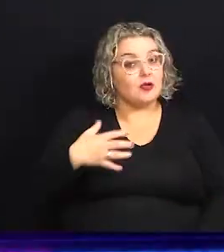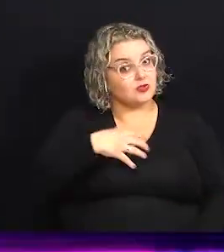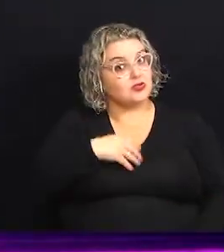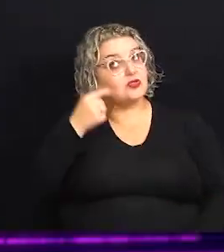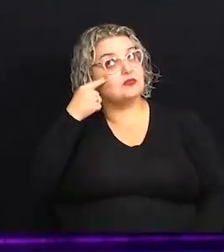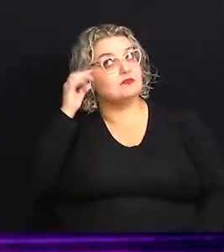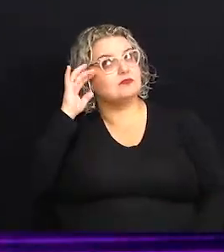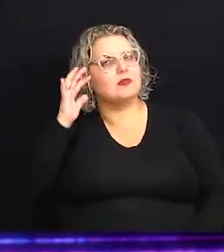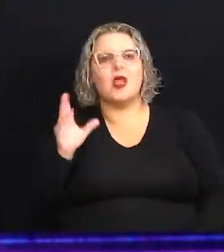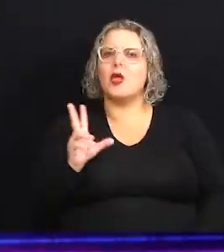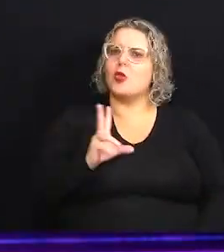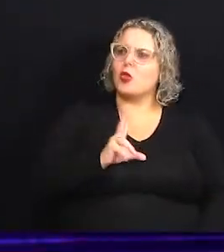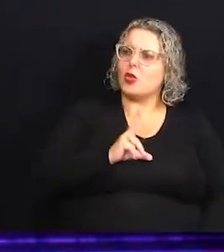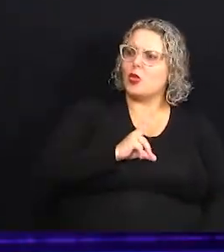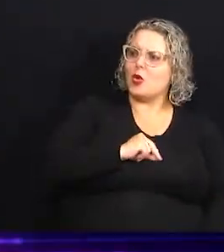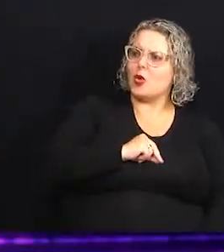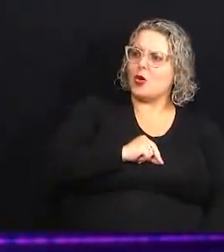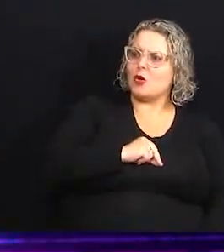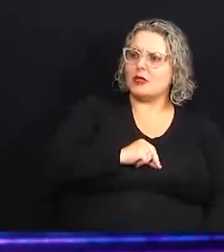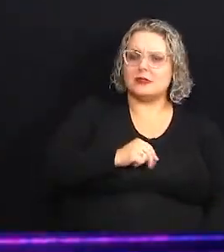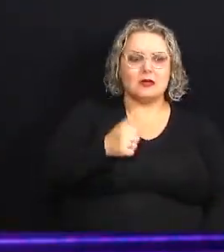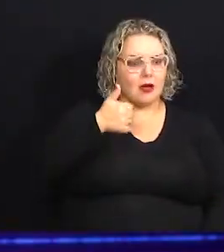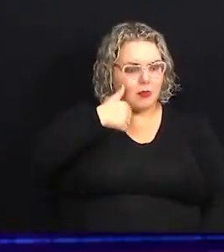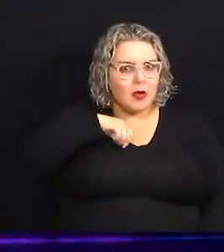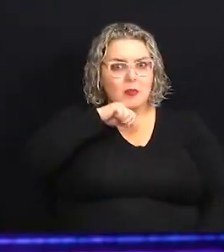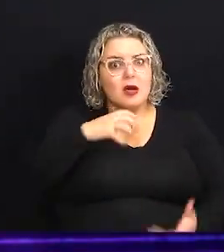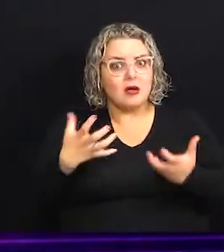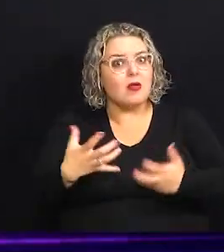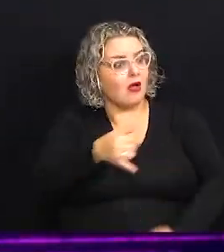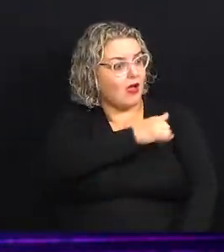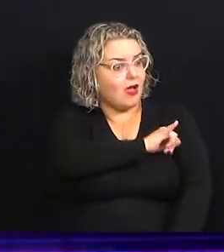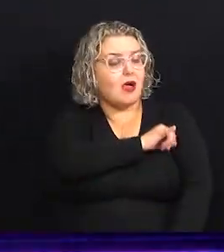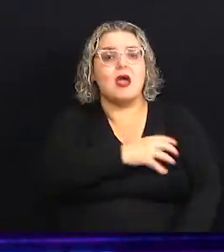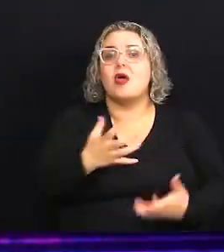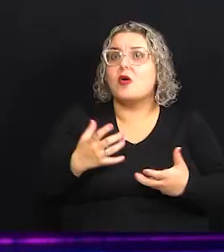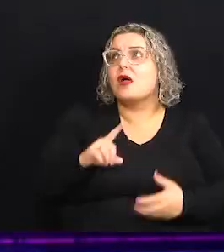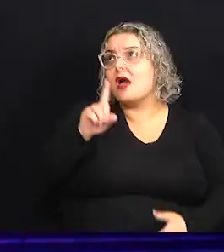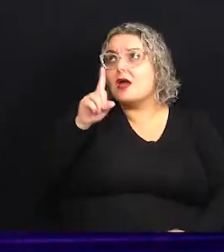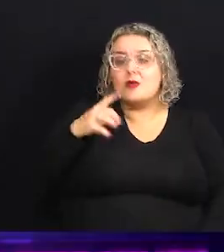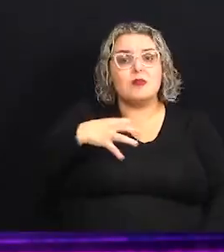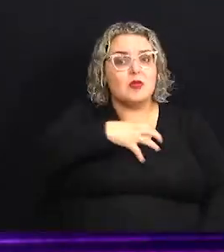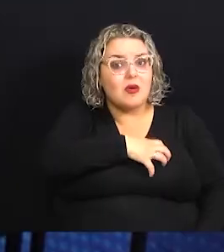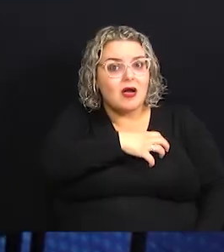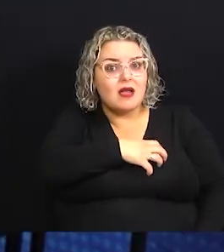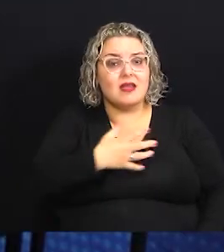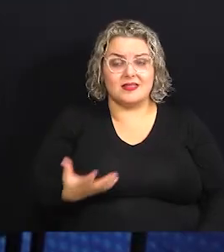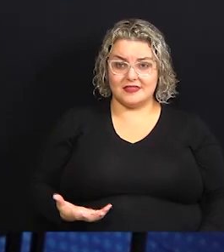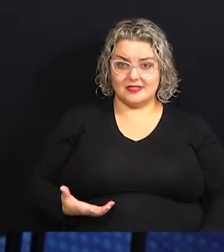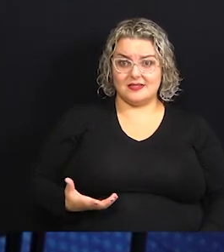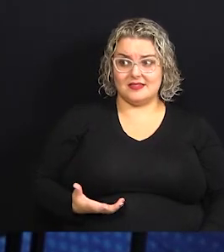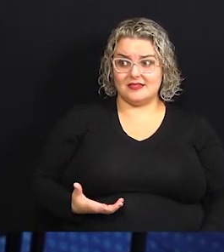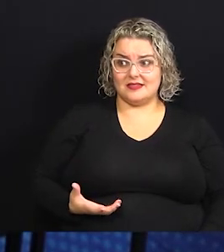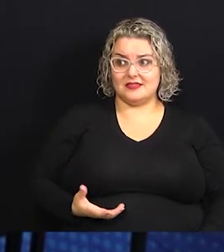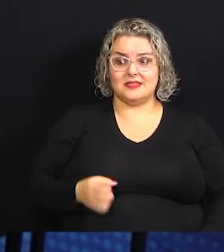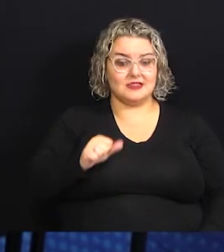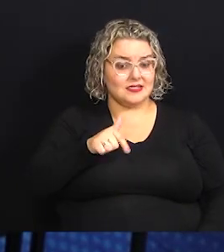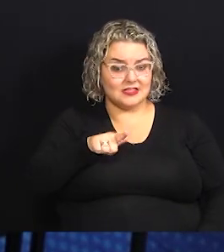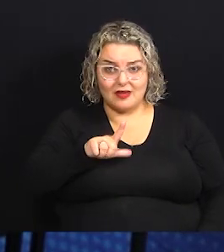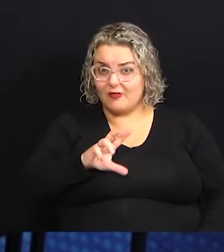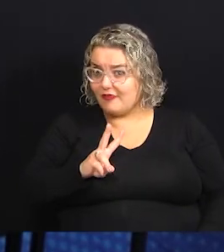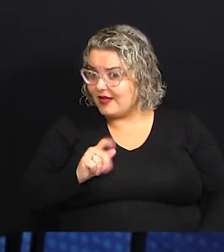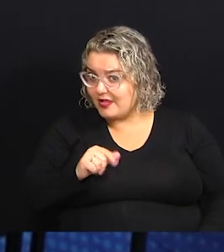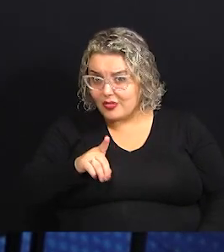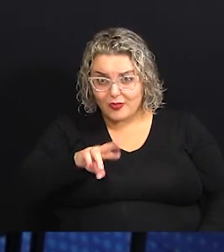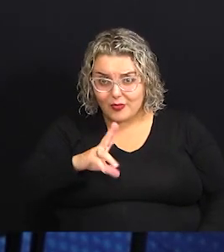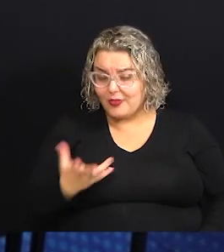de pensar e falar: nossa, mamãe, um dia eu quero ir para o Rio de Janeiro, um dia eu quero ir a Salvador. Então já passar a